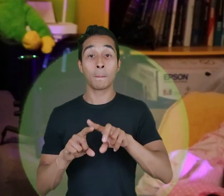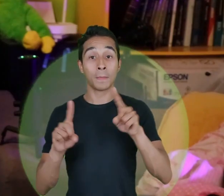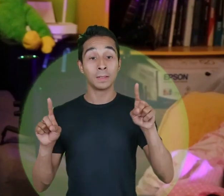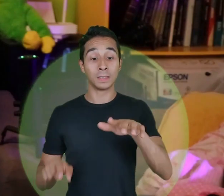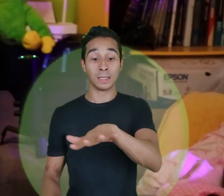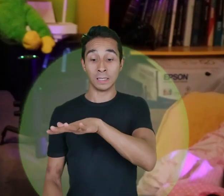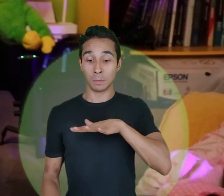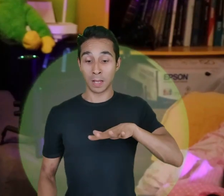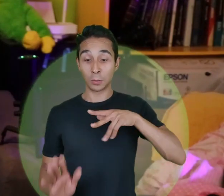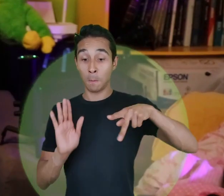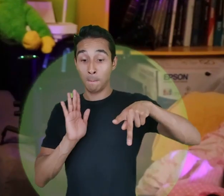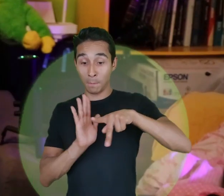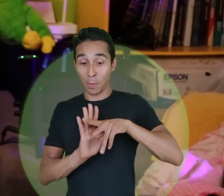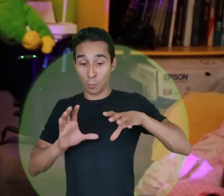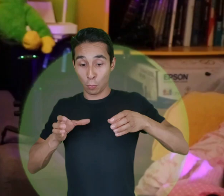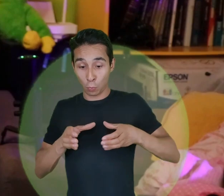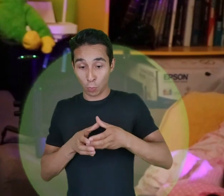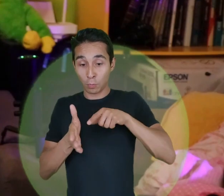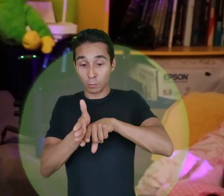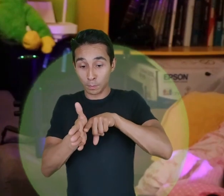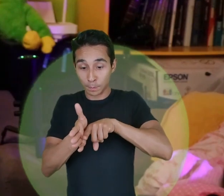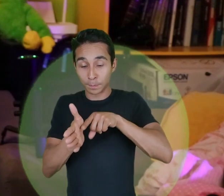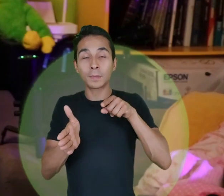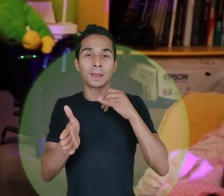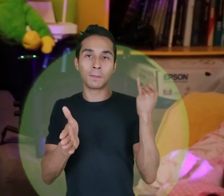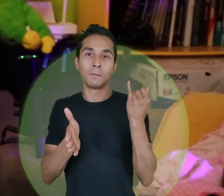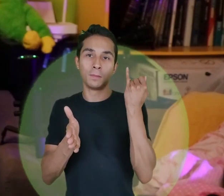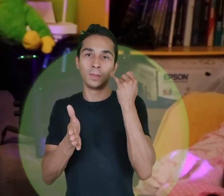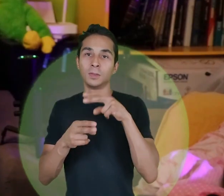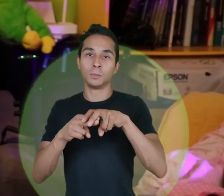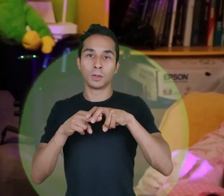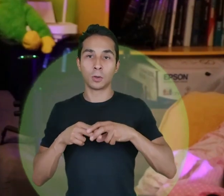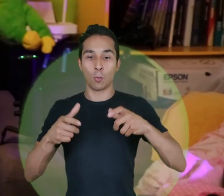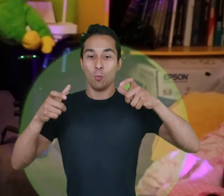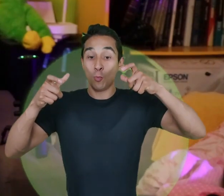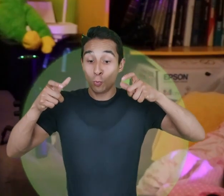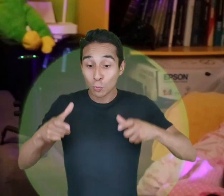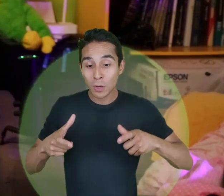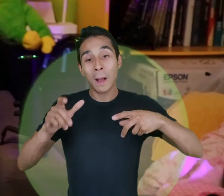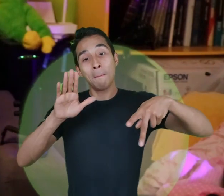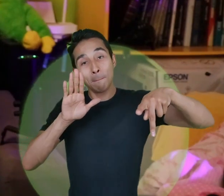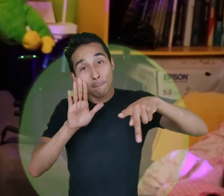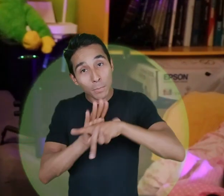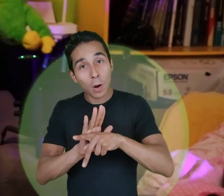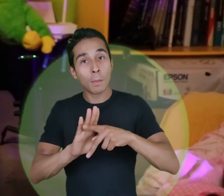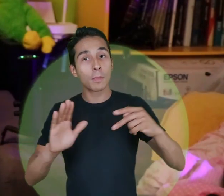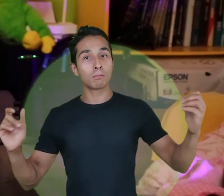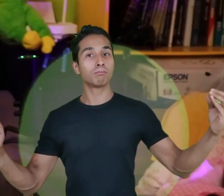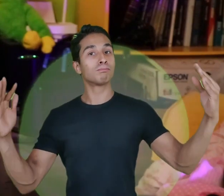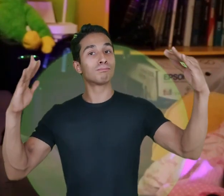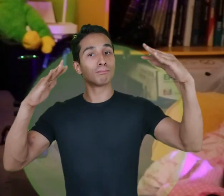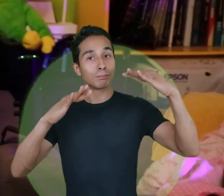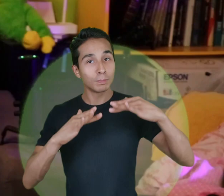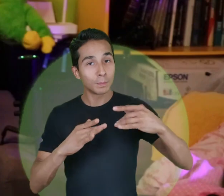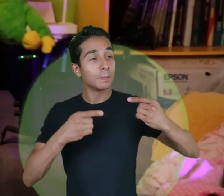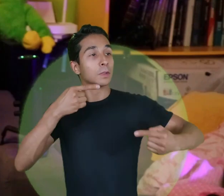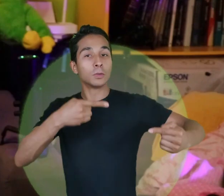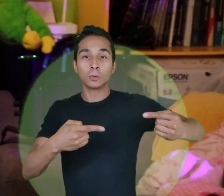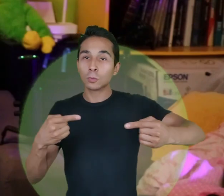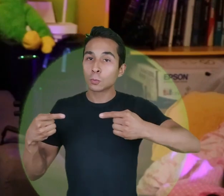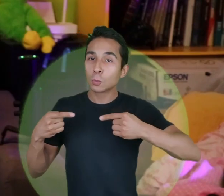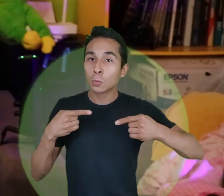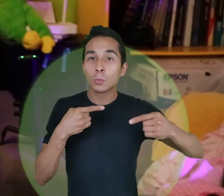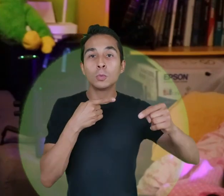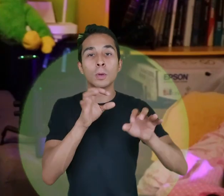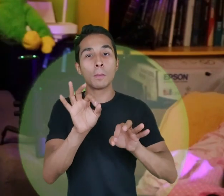ele marca um ponto e ele marca um lugar para que as pessoas se encontrem, para que focos embrionários de